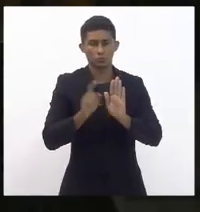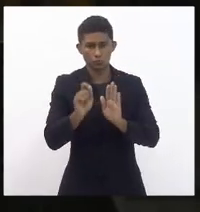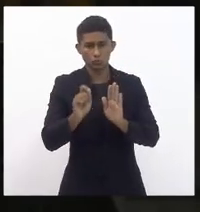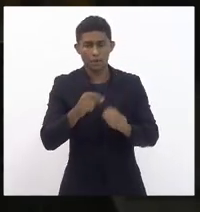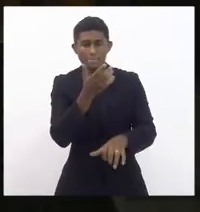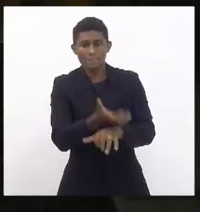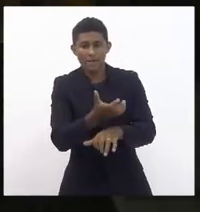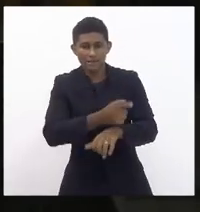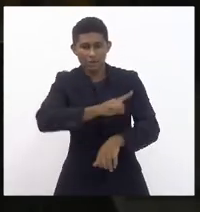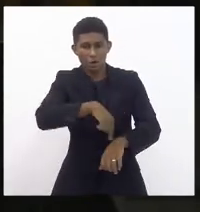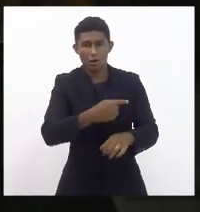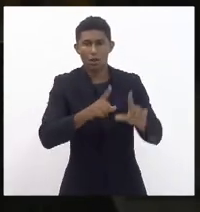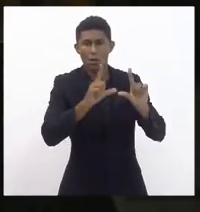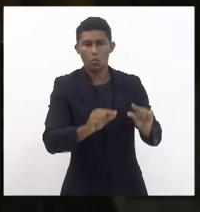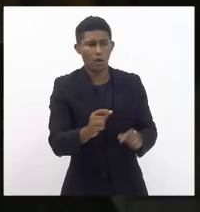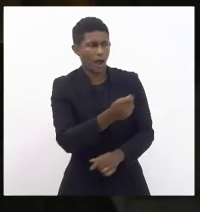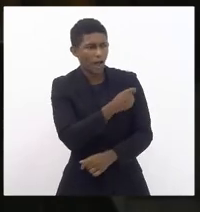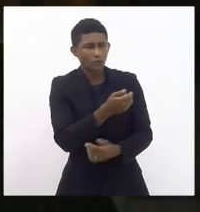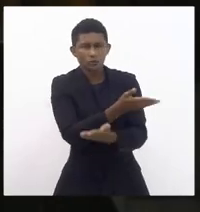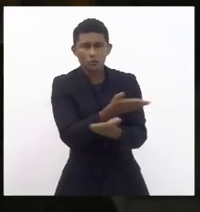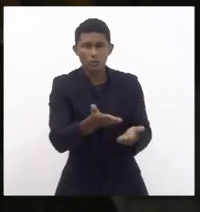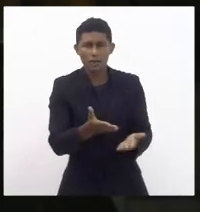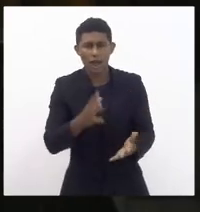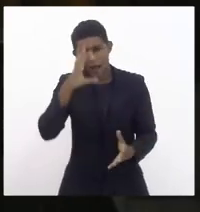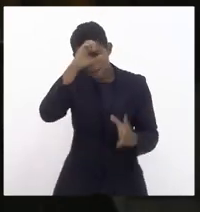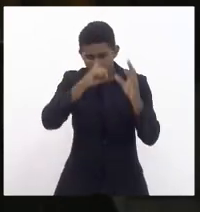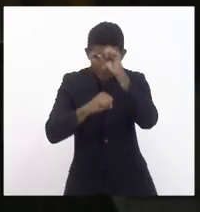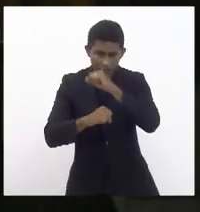precarizando A formação dos nossos estudantes